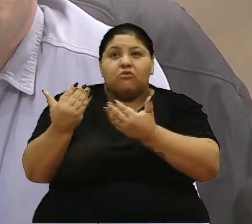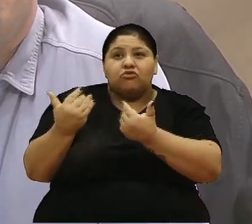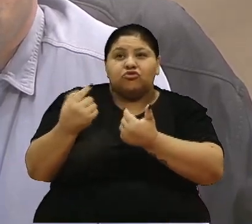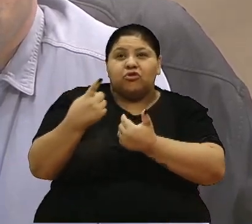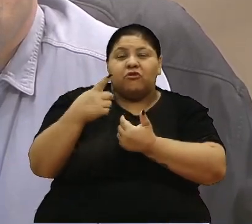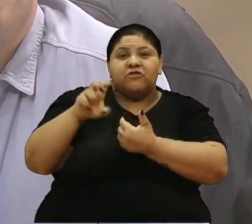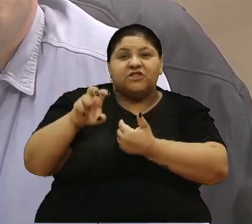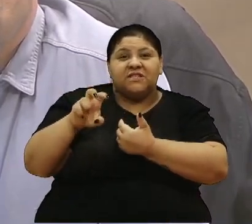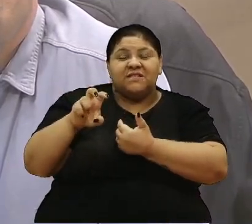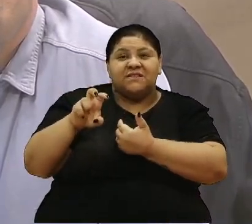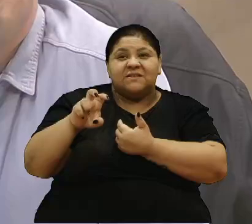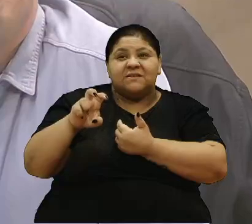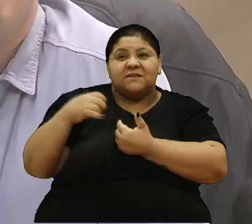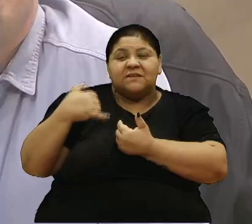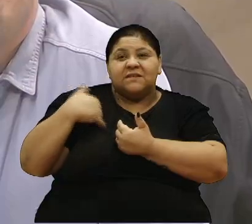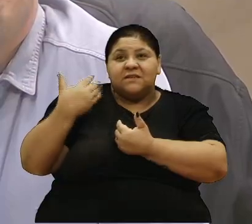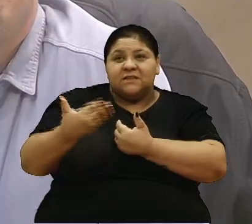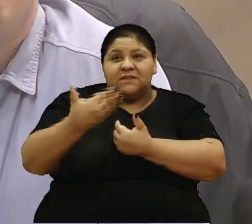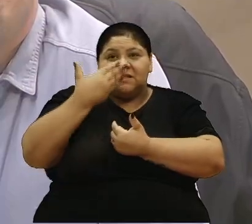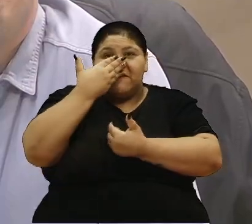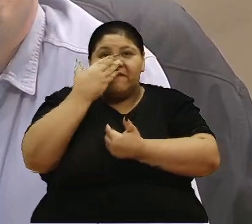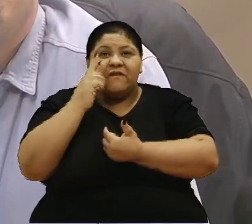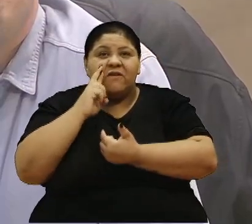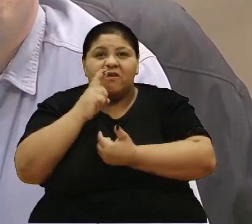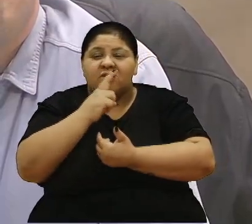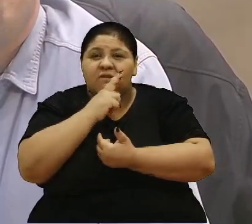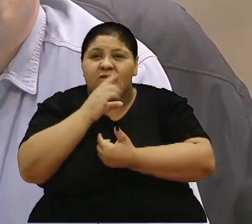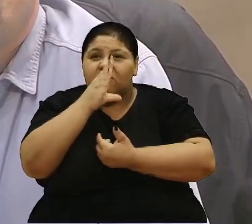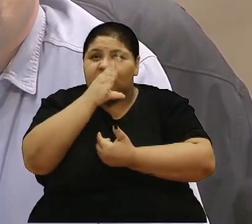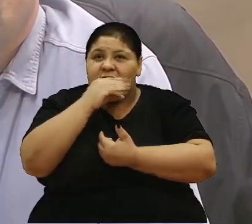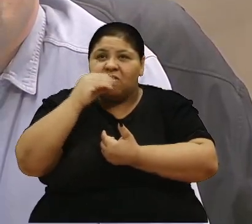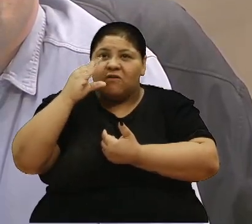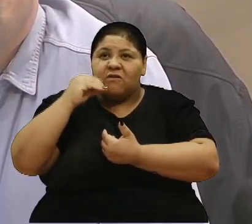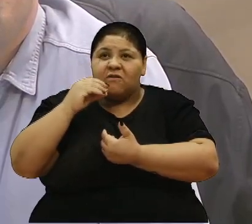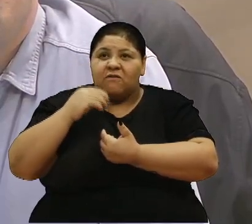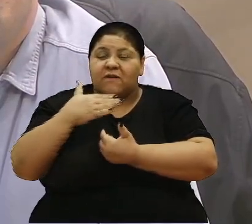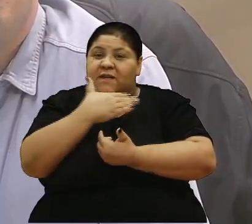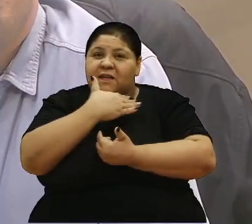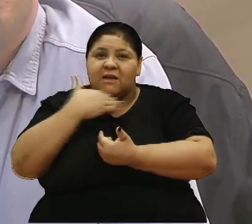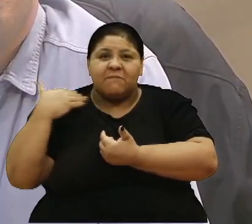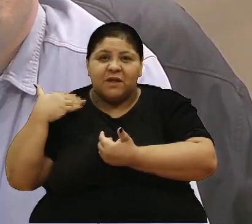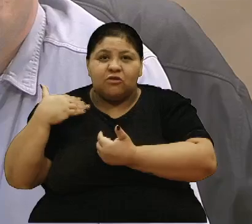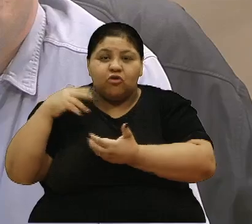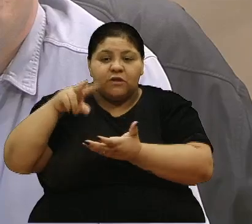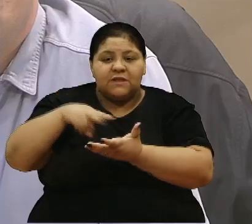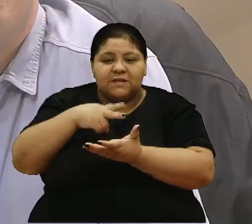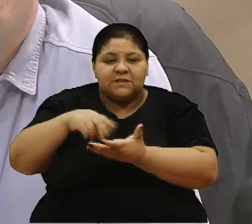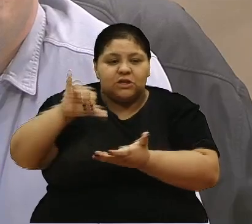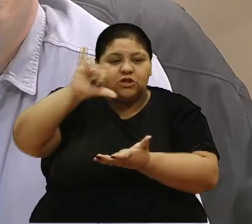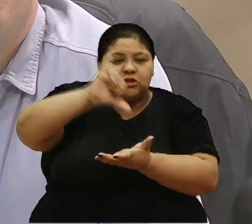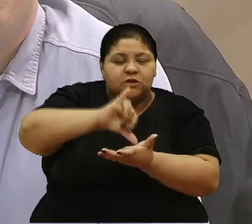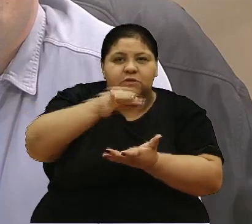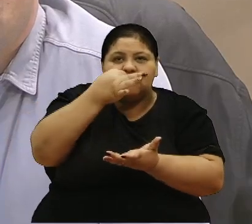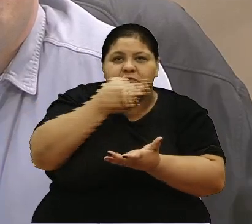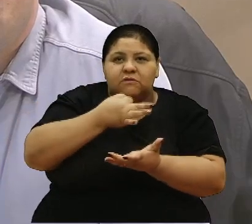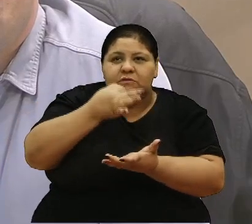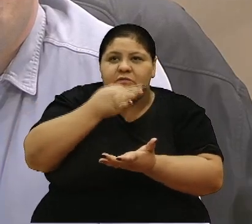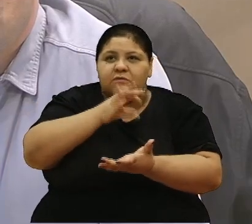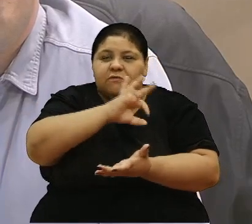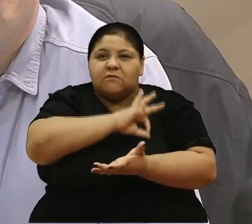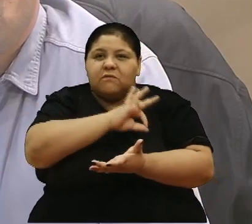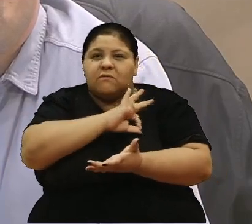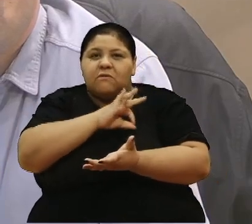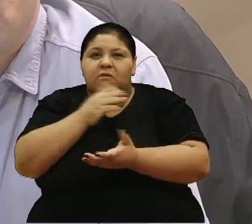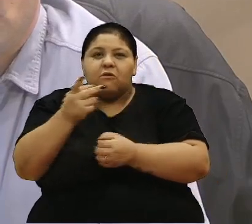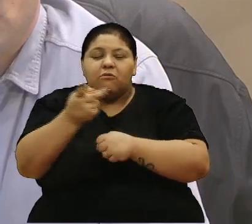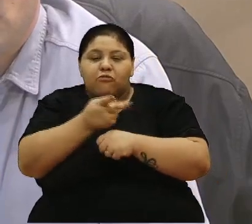do Zanussi. Adolescente afirma que matou dançarina no centro de Caxias do Sul por vingança. Polícia Civil ainda busca por pais ou